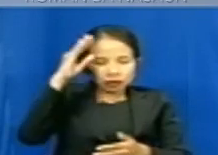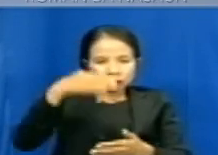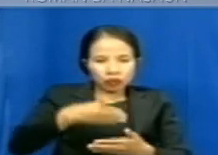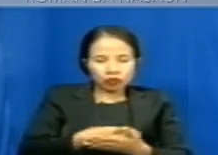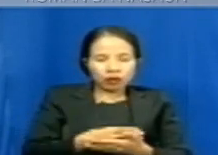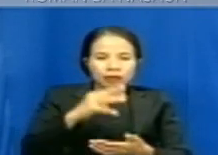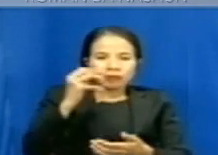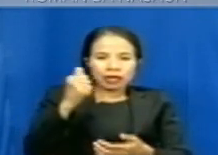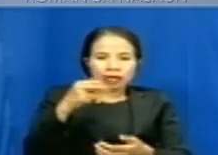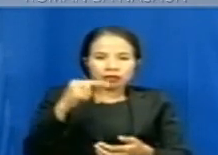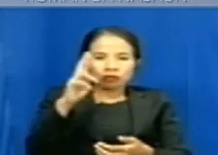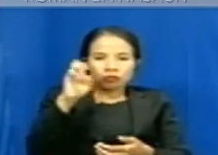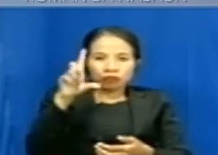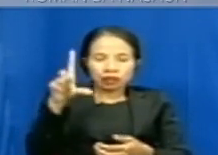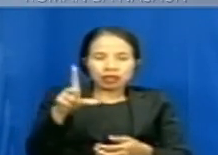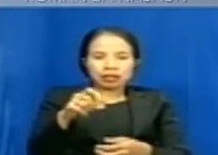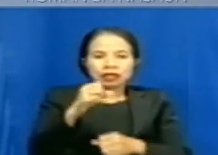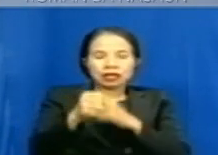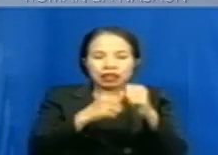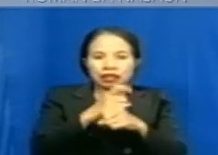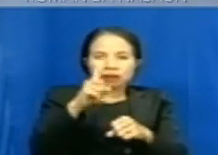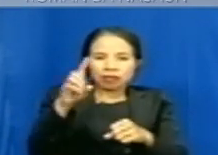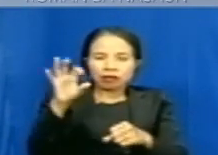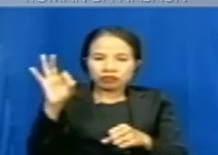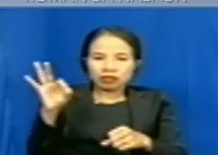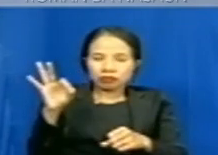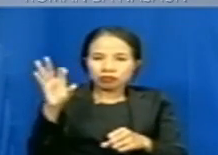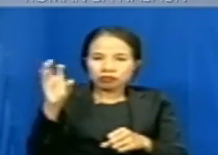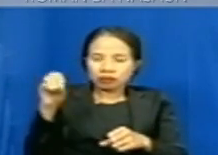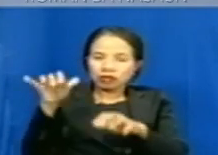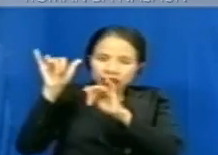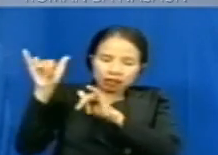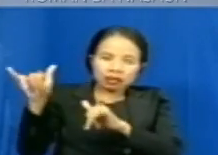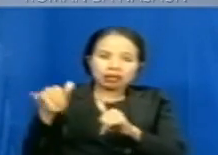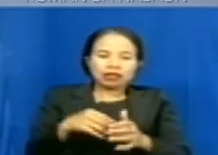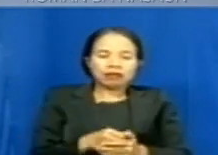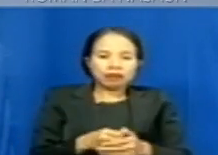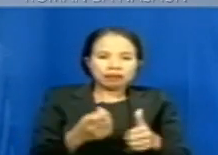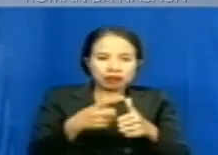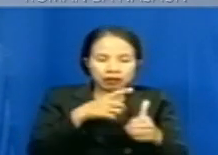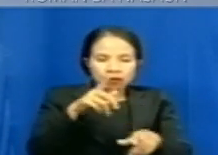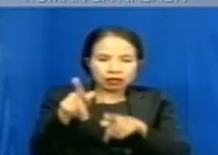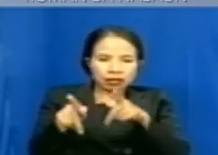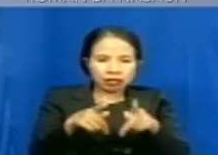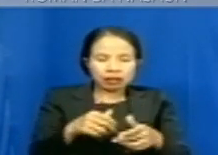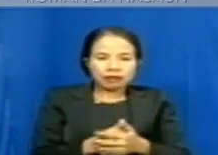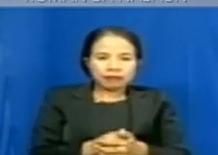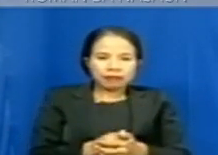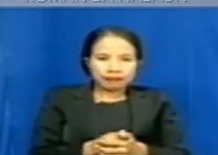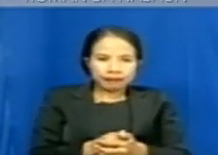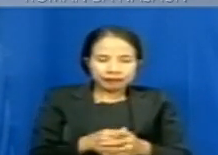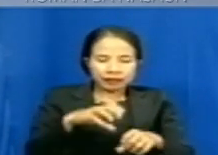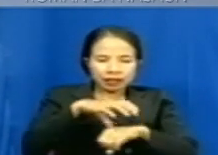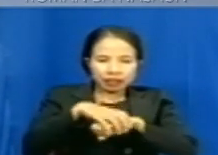desde 1959, ela Neva, e tocou em Loro. E primeiro, é uma naída de Rai Neva Manuel